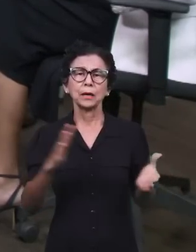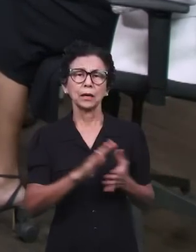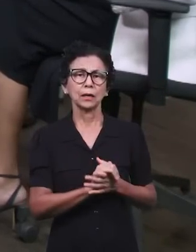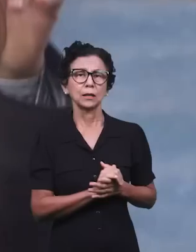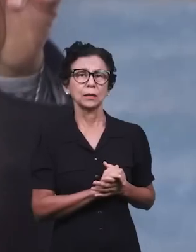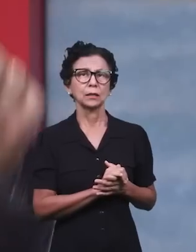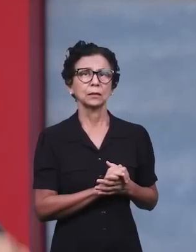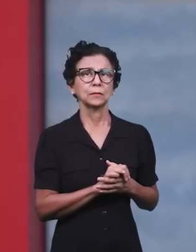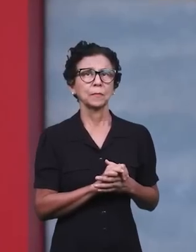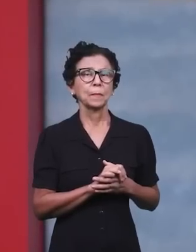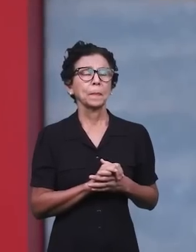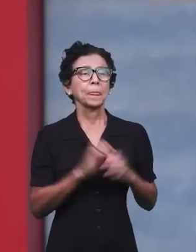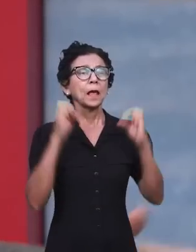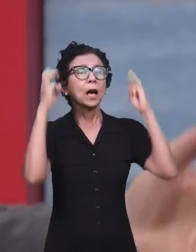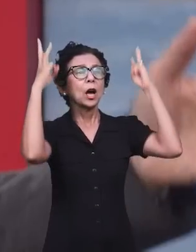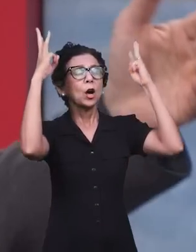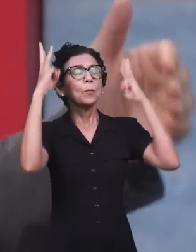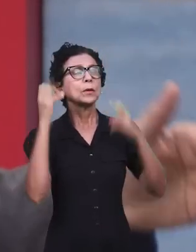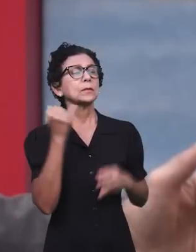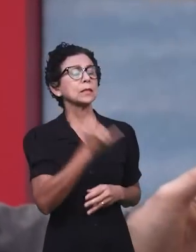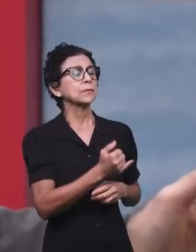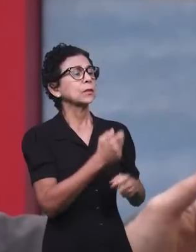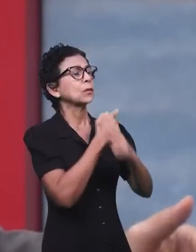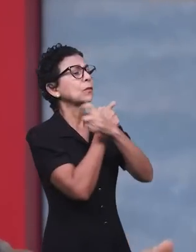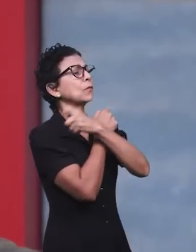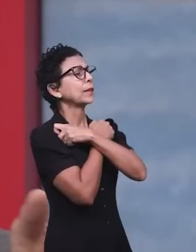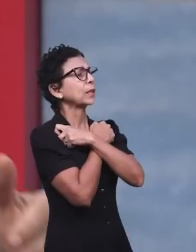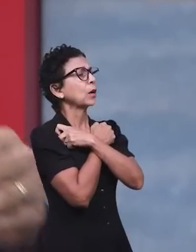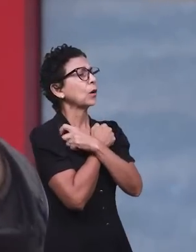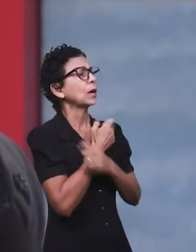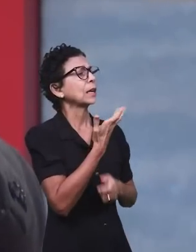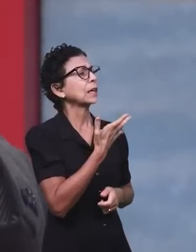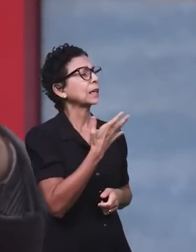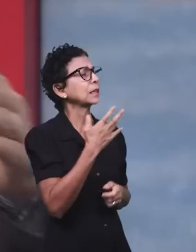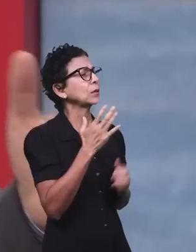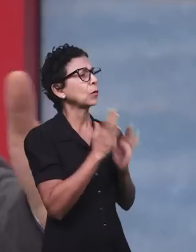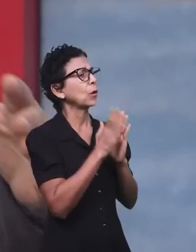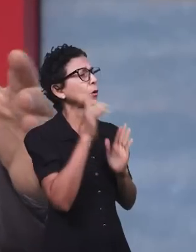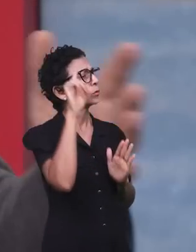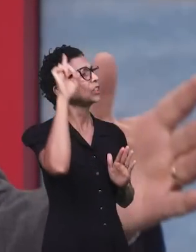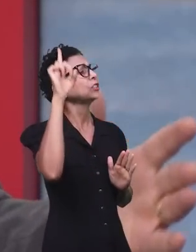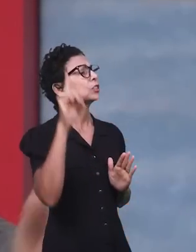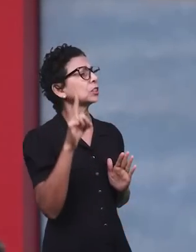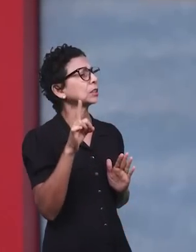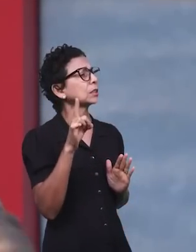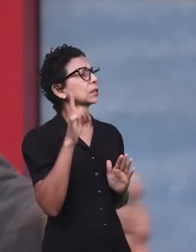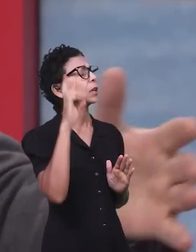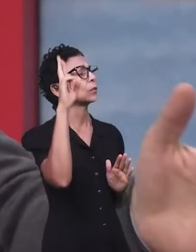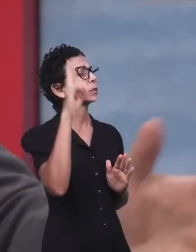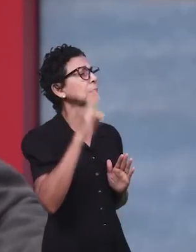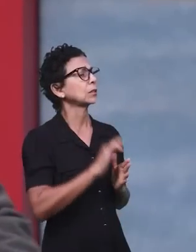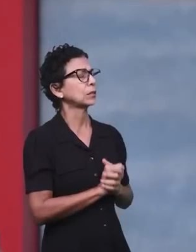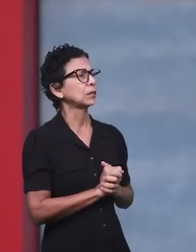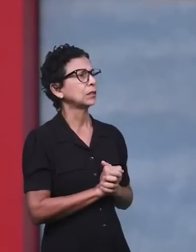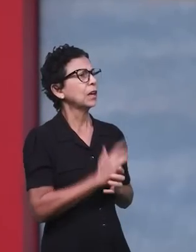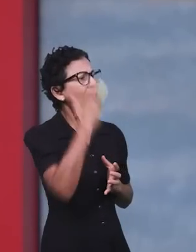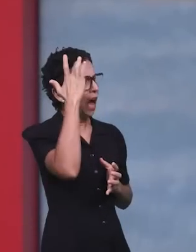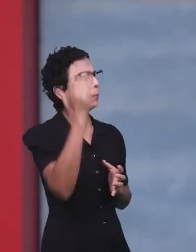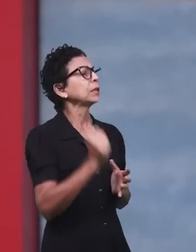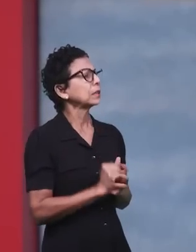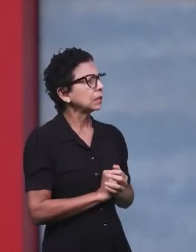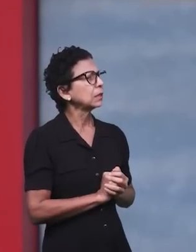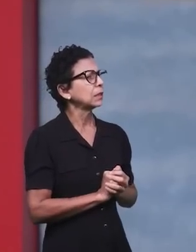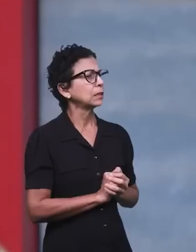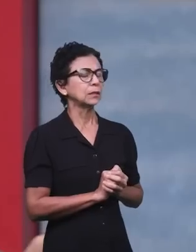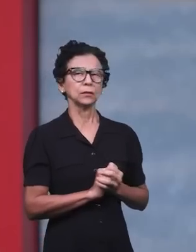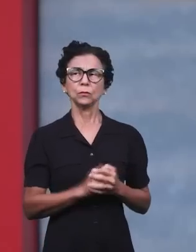Senhor? Ele falou, amanhã. Eu pergunto, você está numa calamidade. Pode se perguntar se você está num terremoto, que hora você quer que pare de tremer a